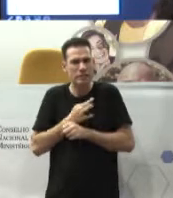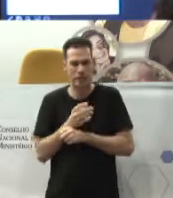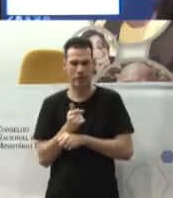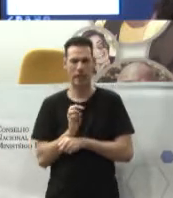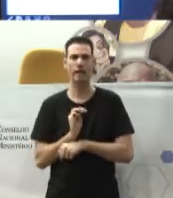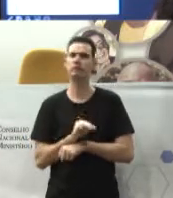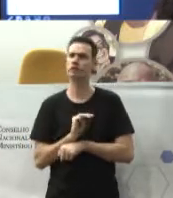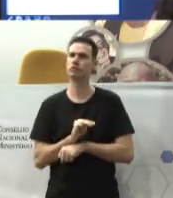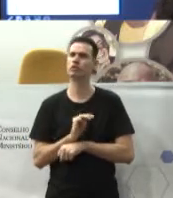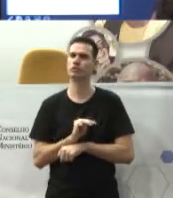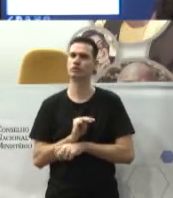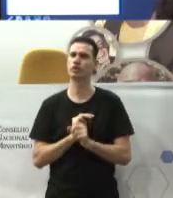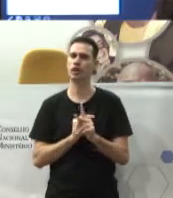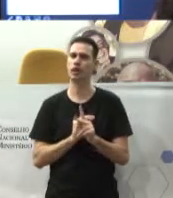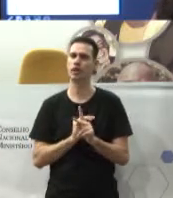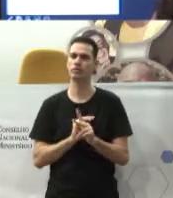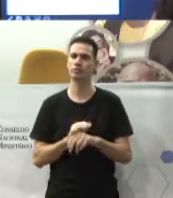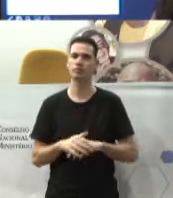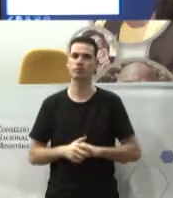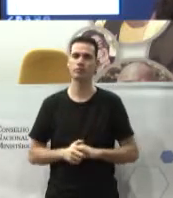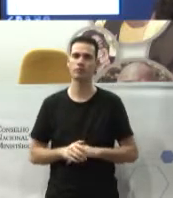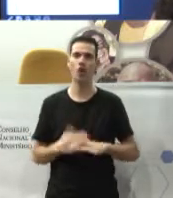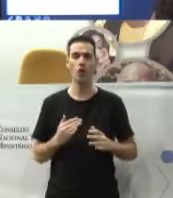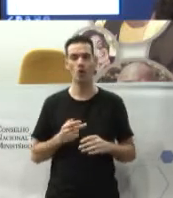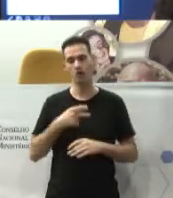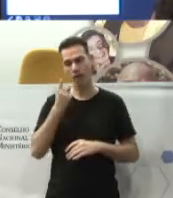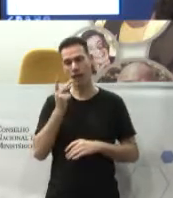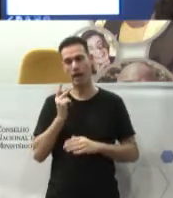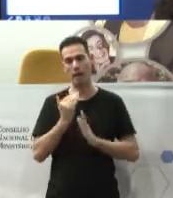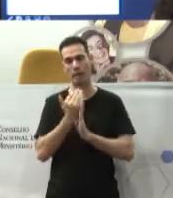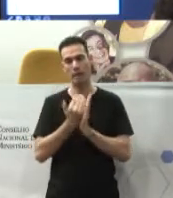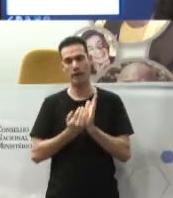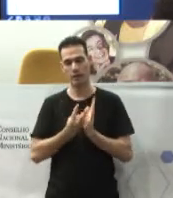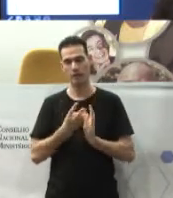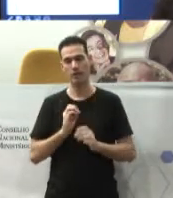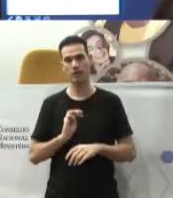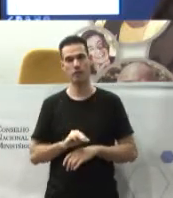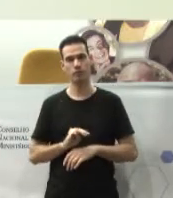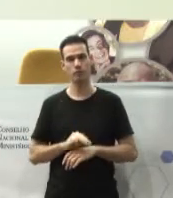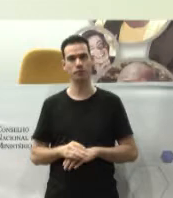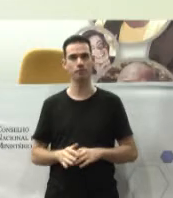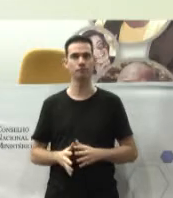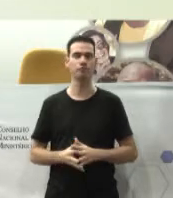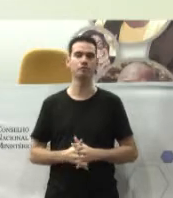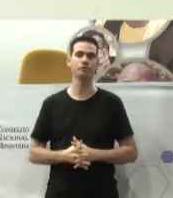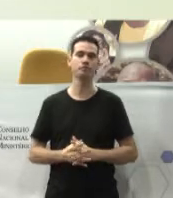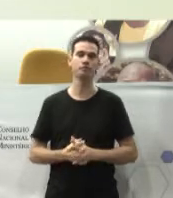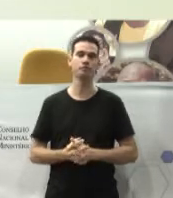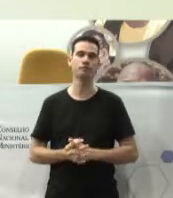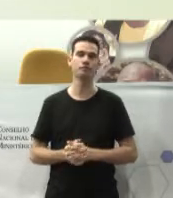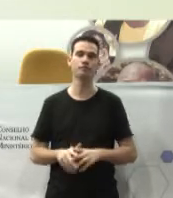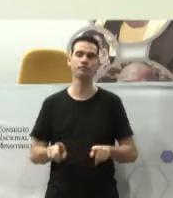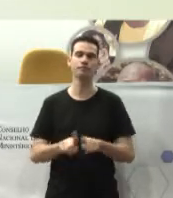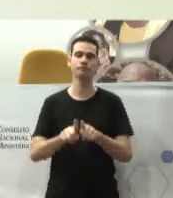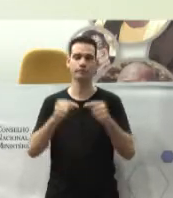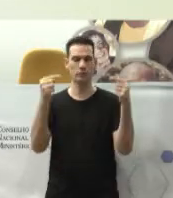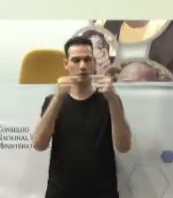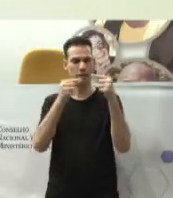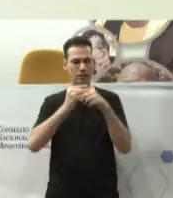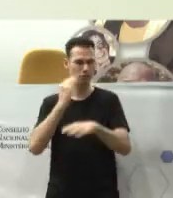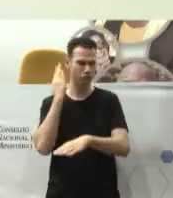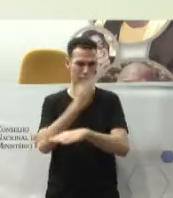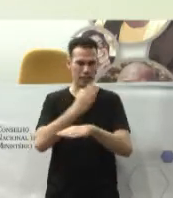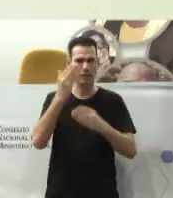falar menos de 30. Que aí nós ficamos na justiça. Aplicação direta aos